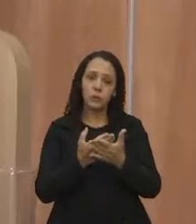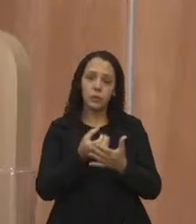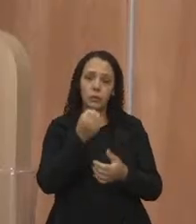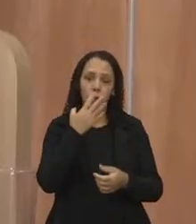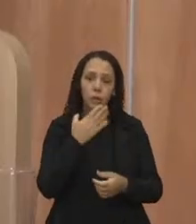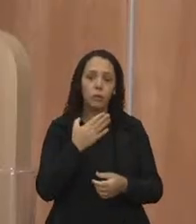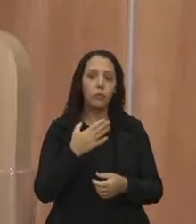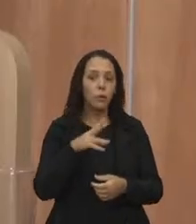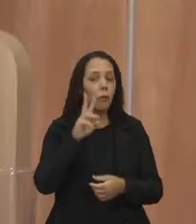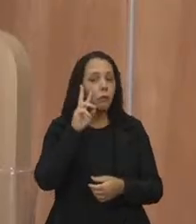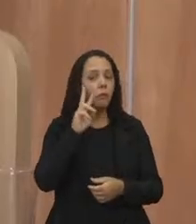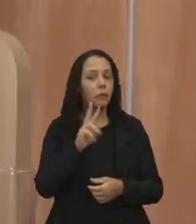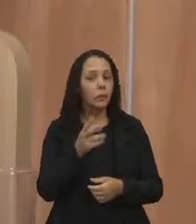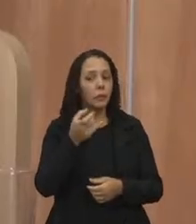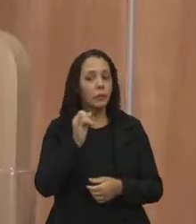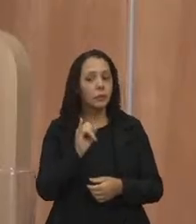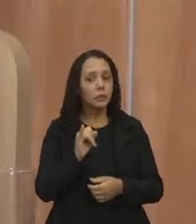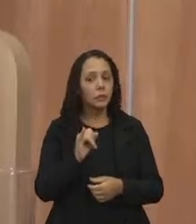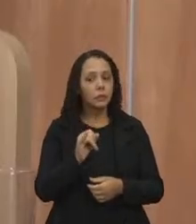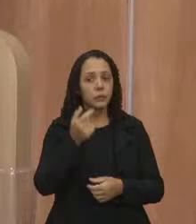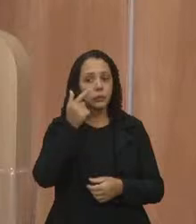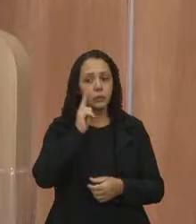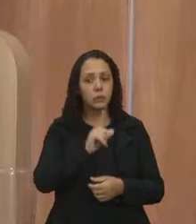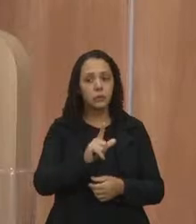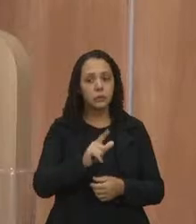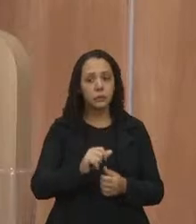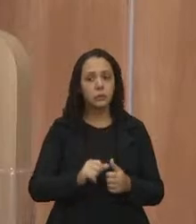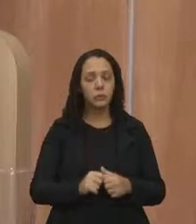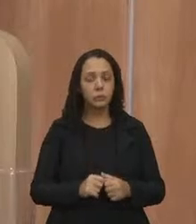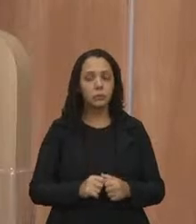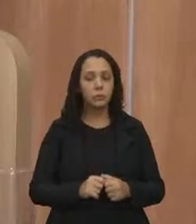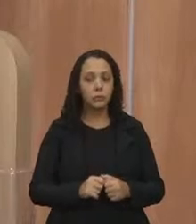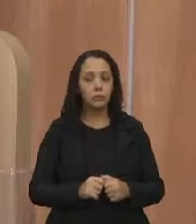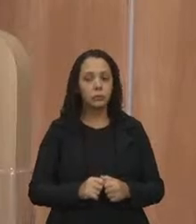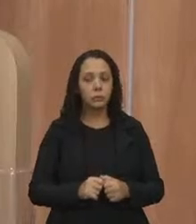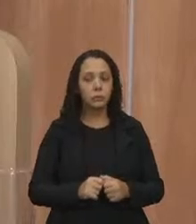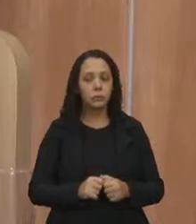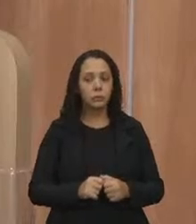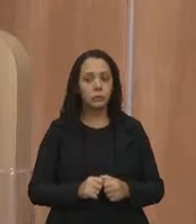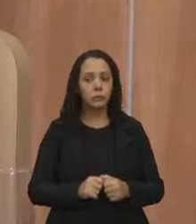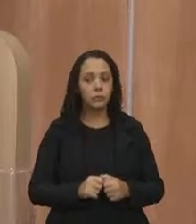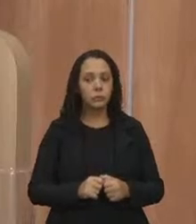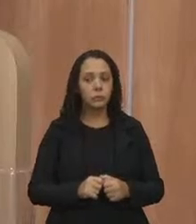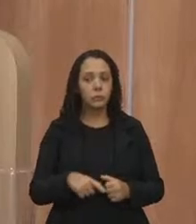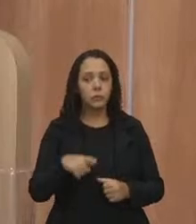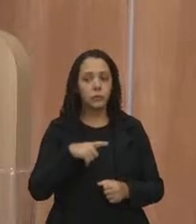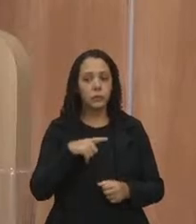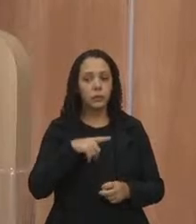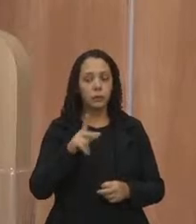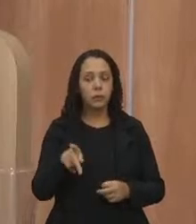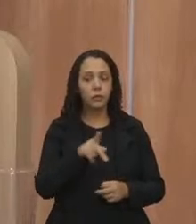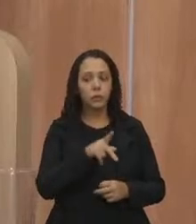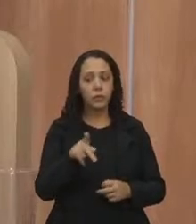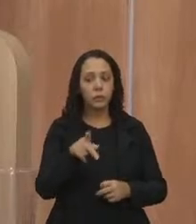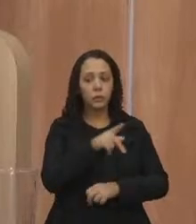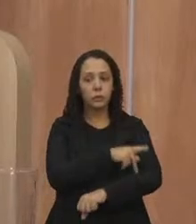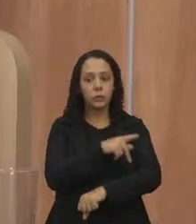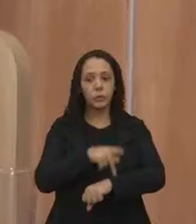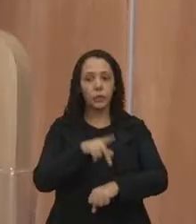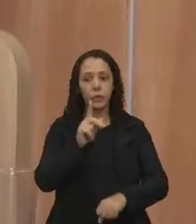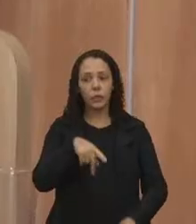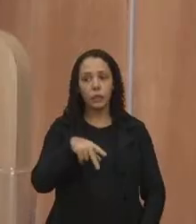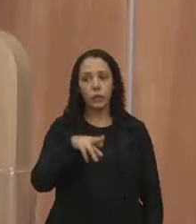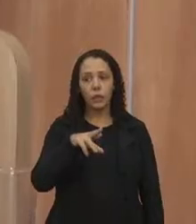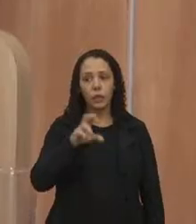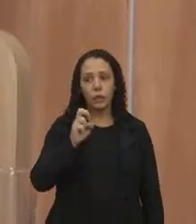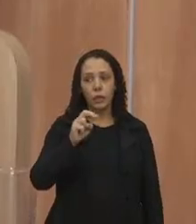a gente estudar e ver quais são as possibilidades. Uma vez que a gente tem a psicóloga, né, a professora que é da psicologia, que é a Renata,